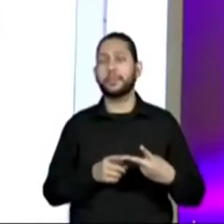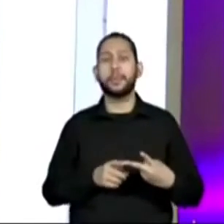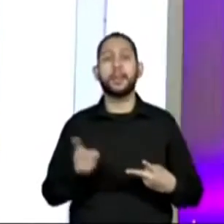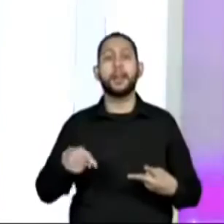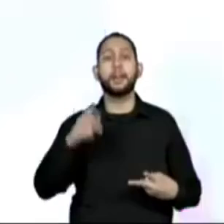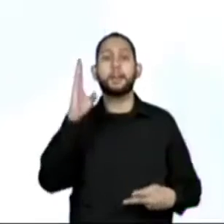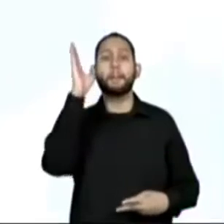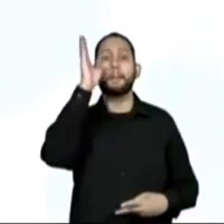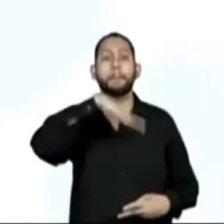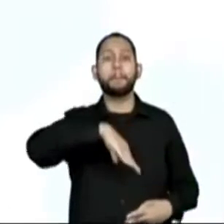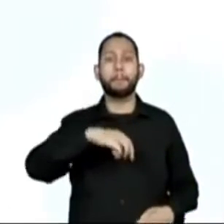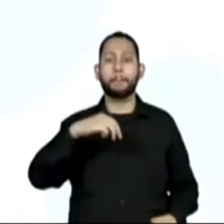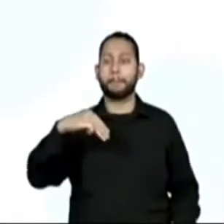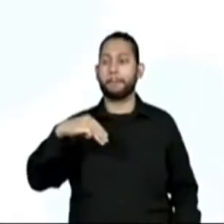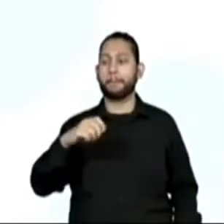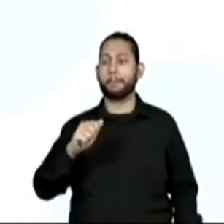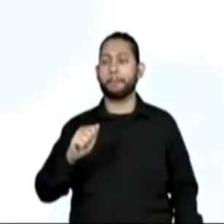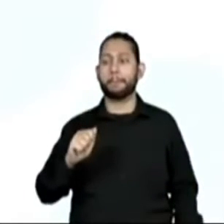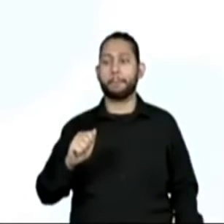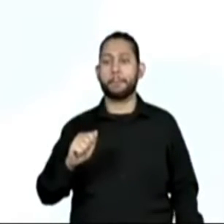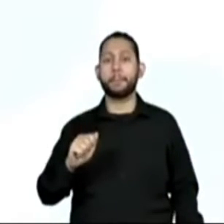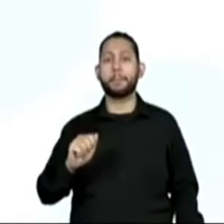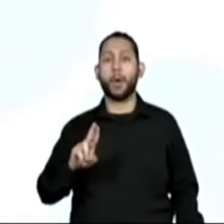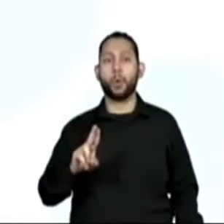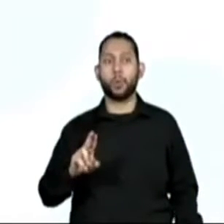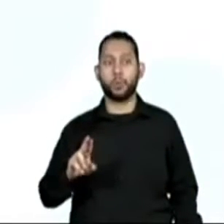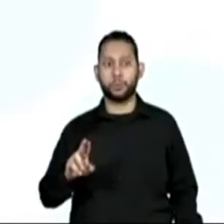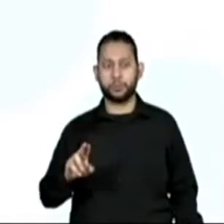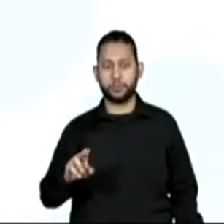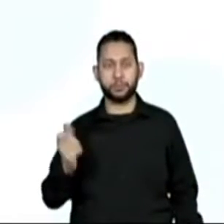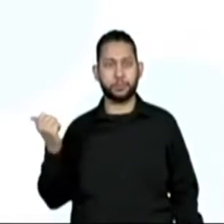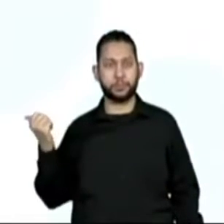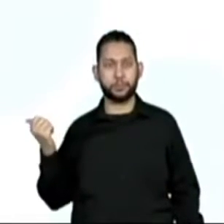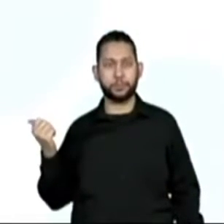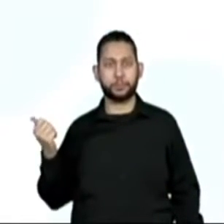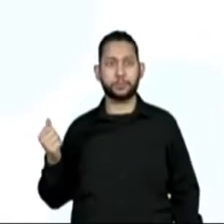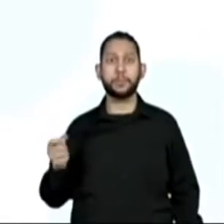Radassa. Dentes grandes.